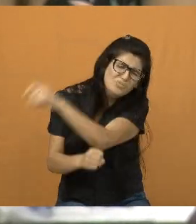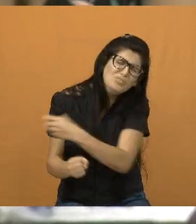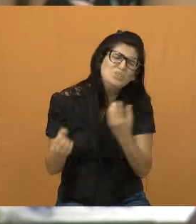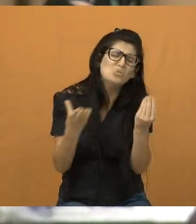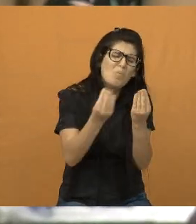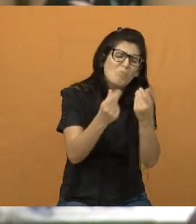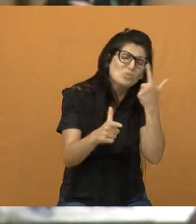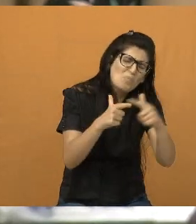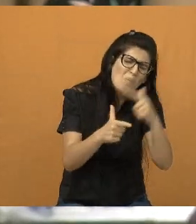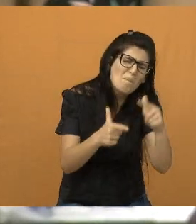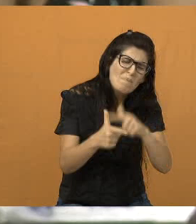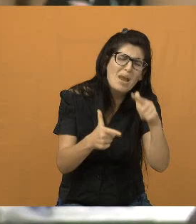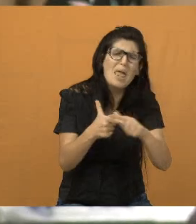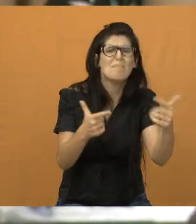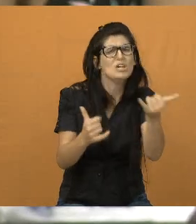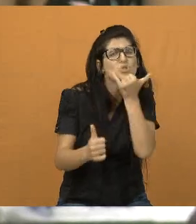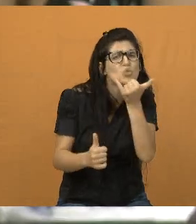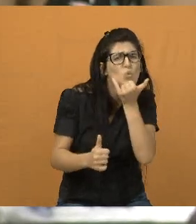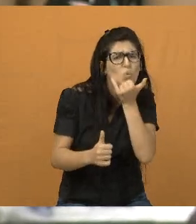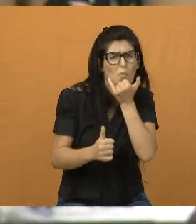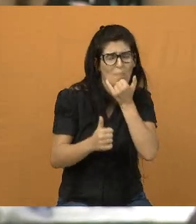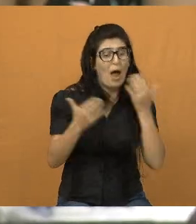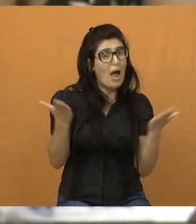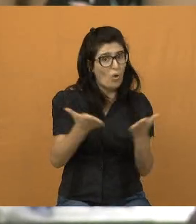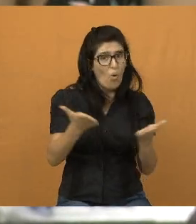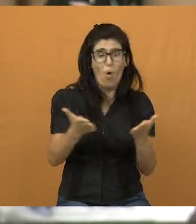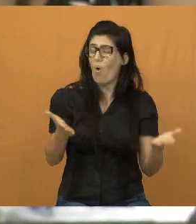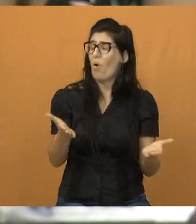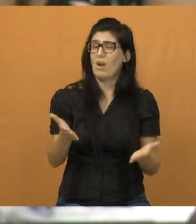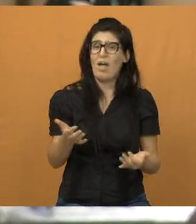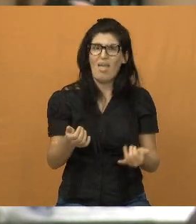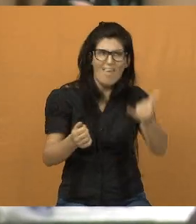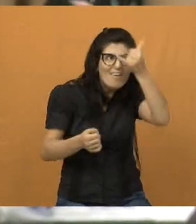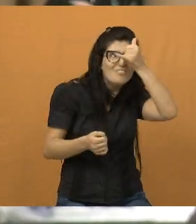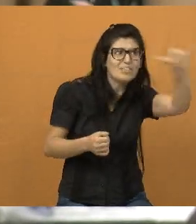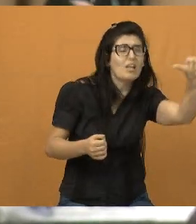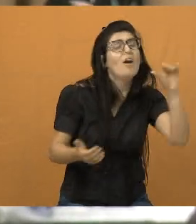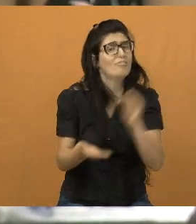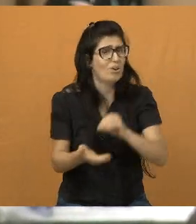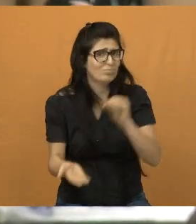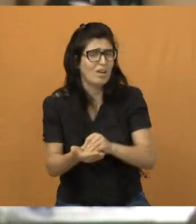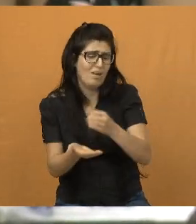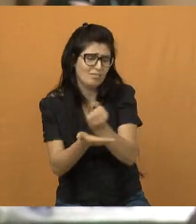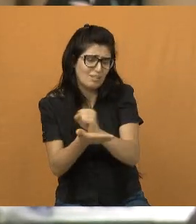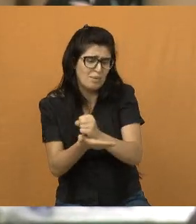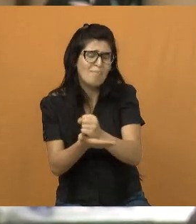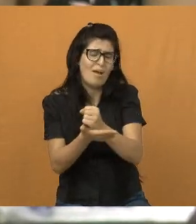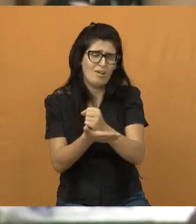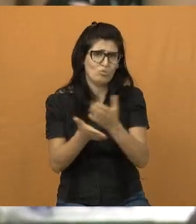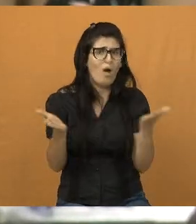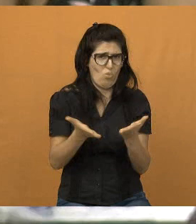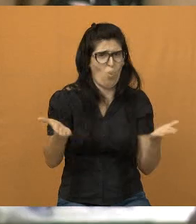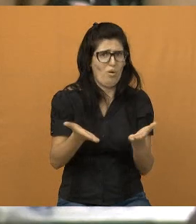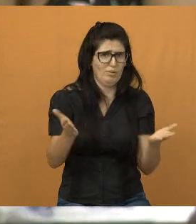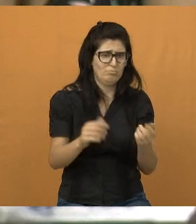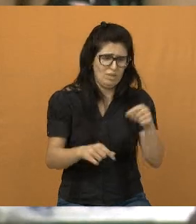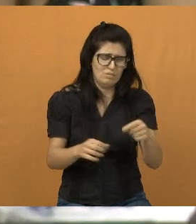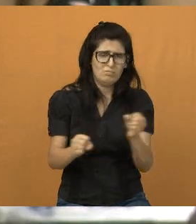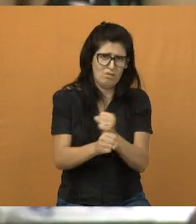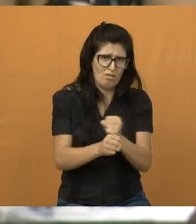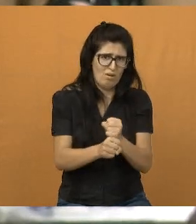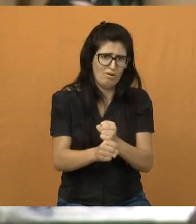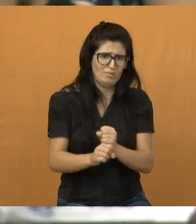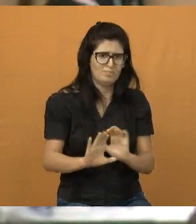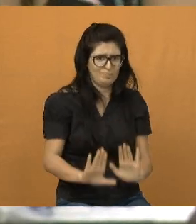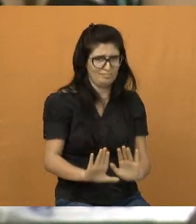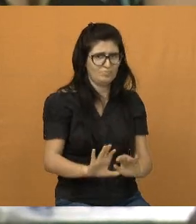para frente, o compromisso é não faltar remédio. Pontualmente, uma empresa ou outra que falte, acho que é considerável, mas faltar